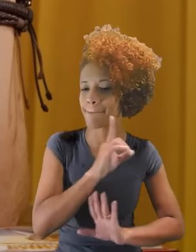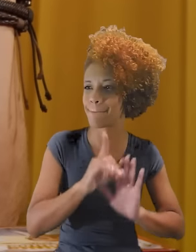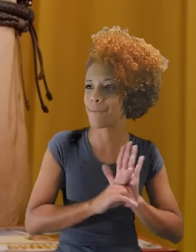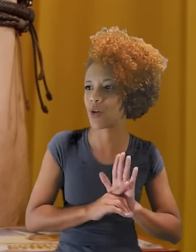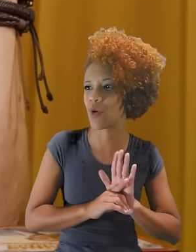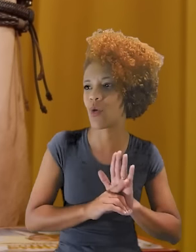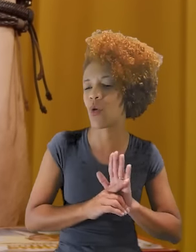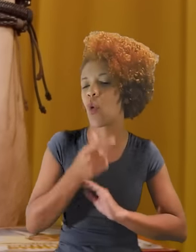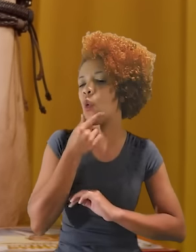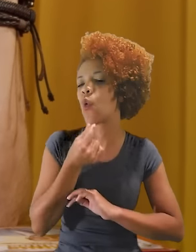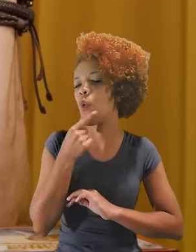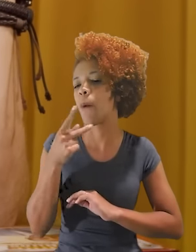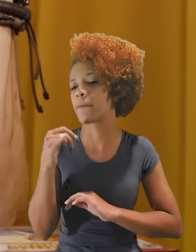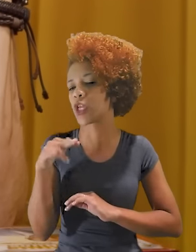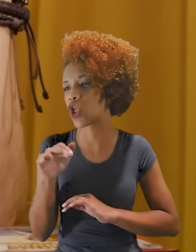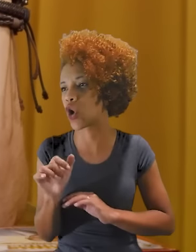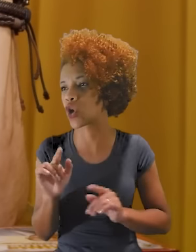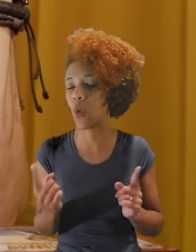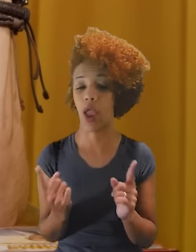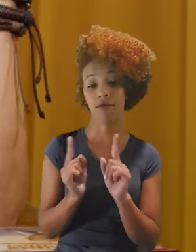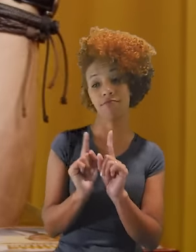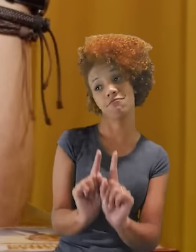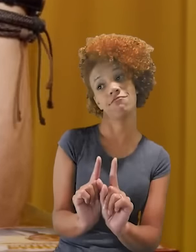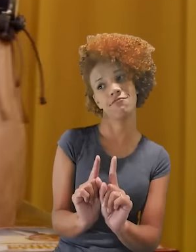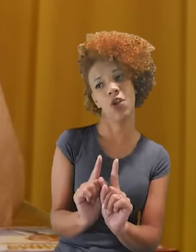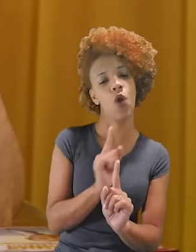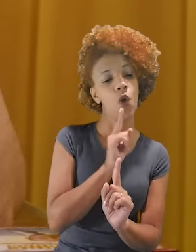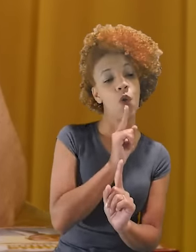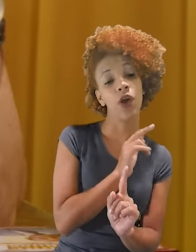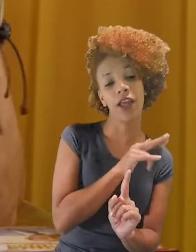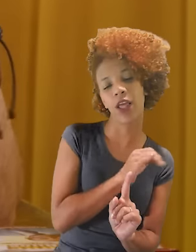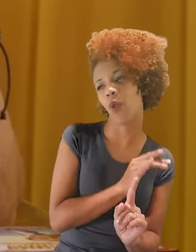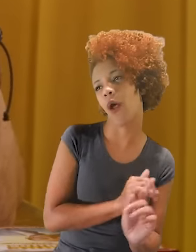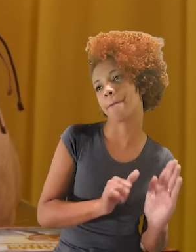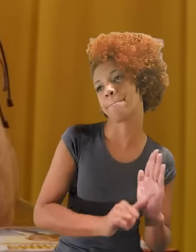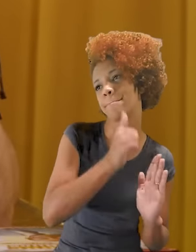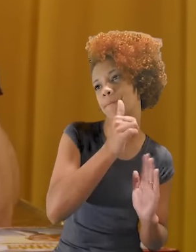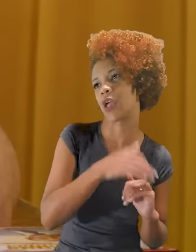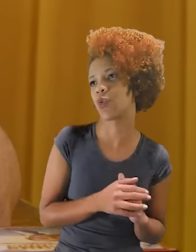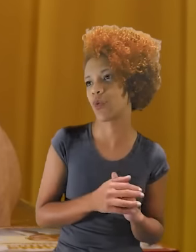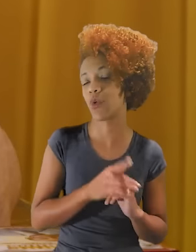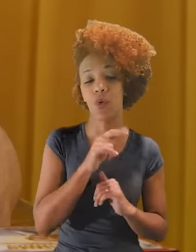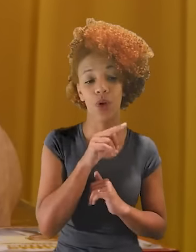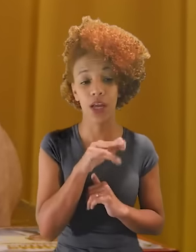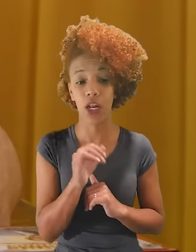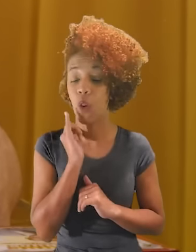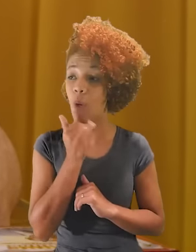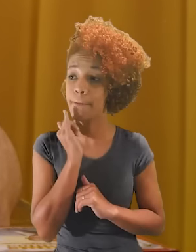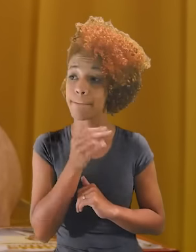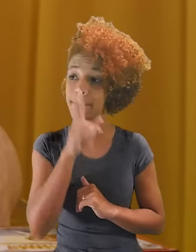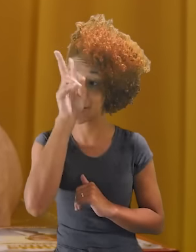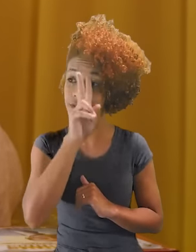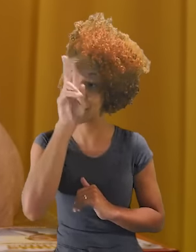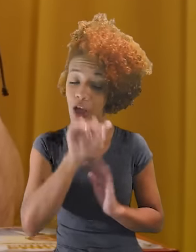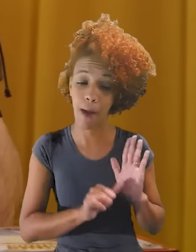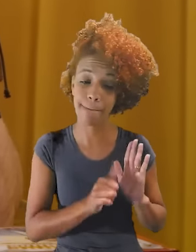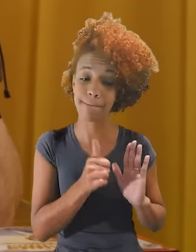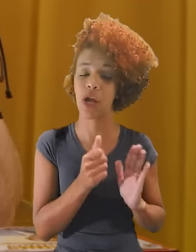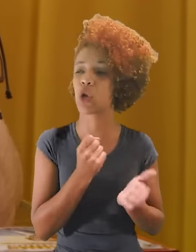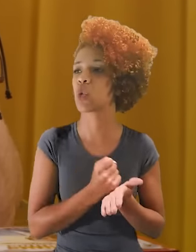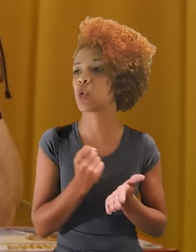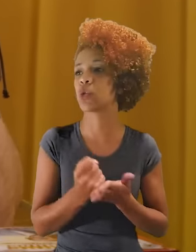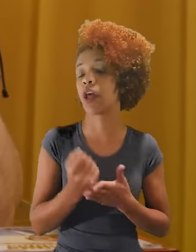protagonista. O Pinóquio, apesar do título, ele é coadjuvante. É verdade. O grilo conta. Cara, o cara meteu o grilo pra contar a história e foi a